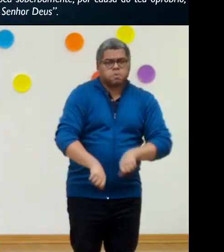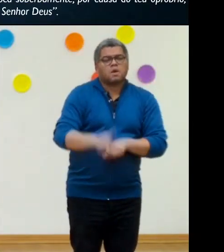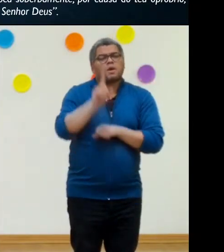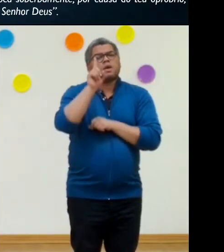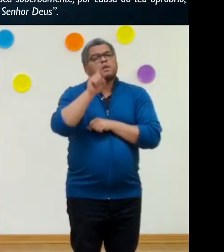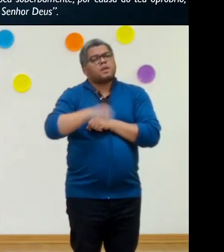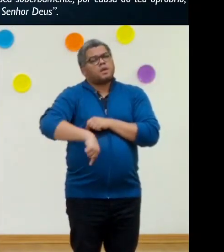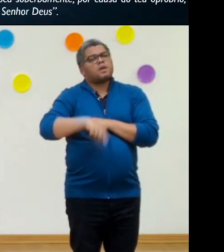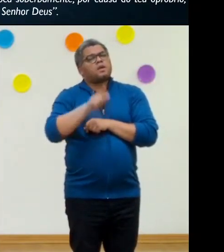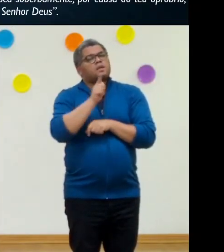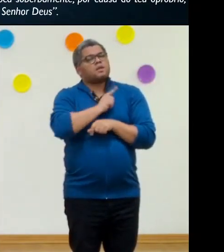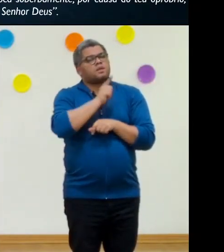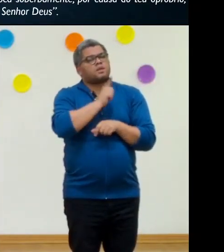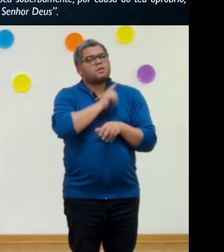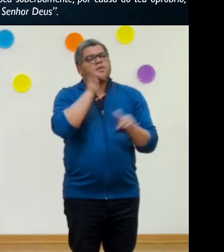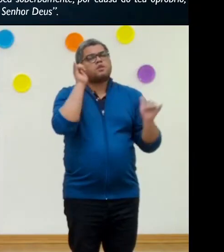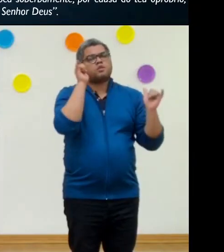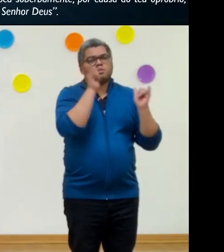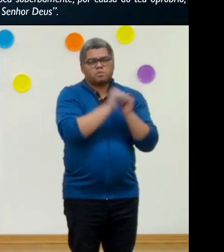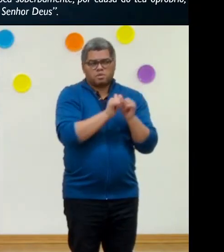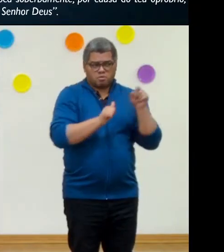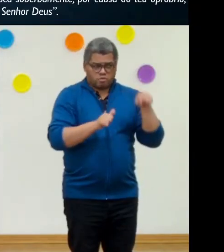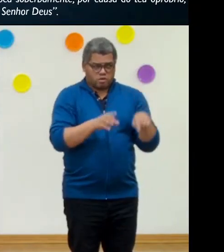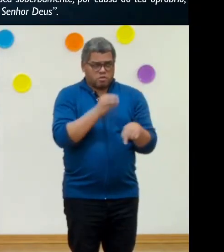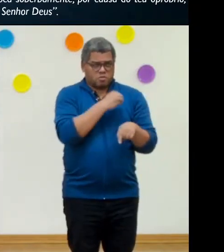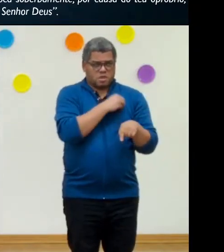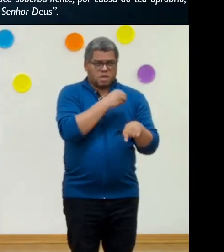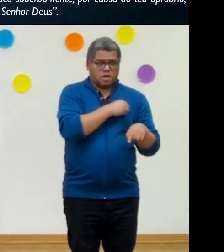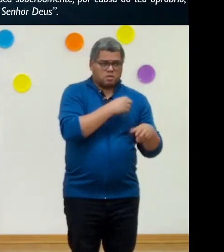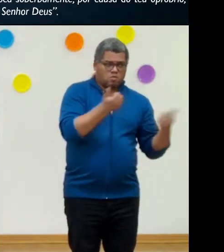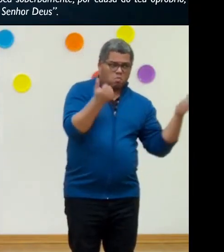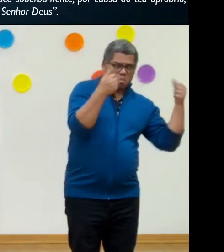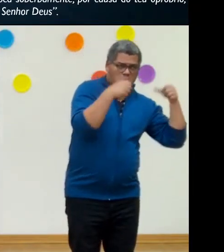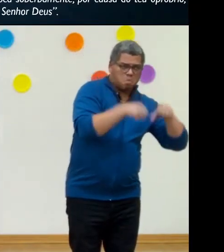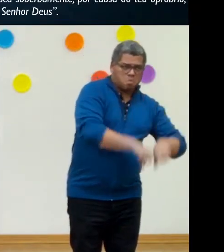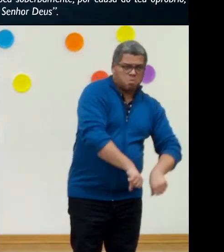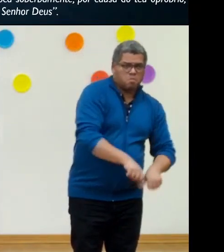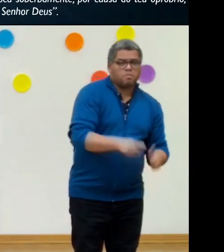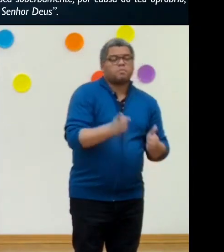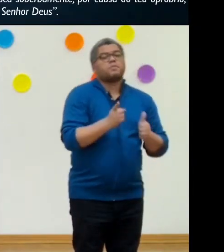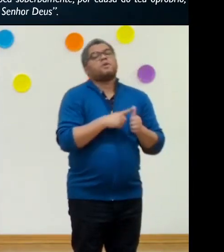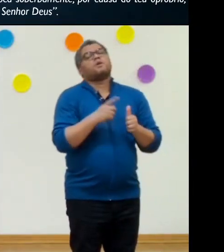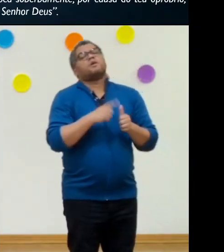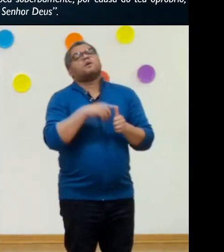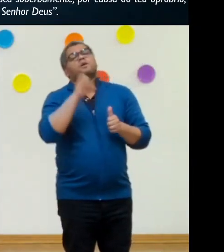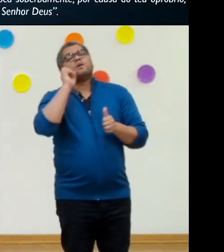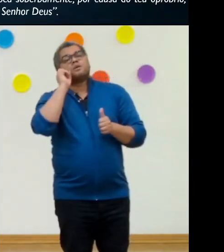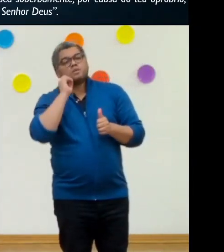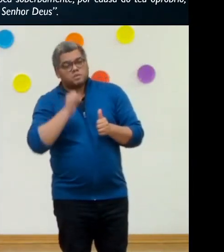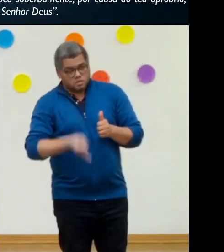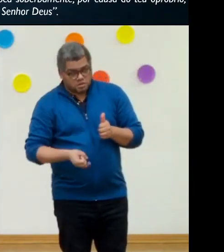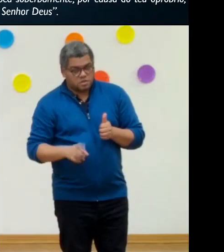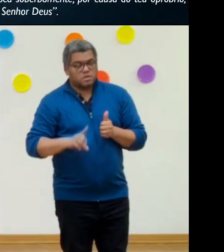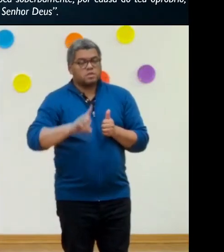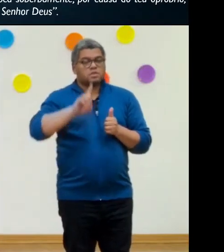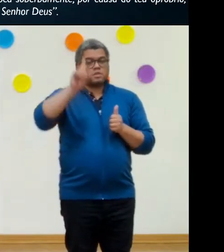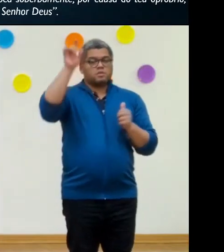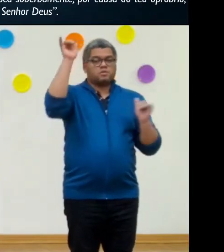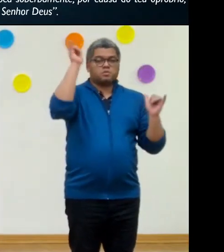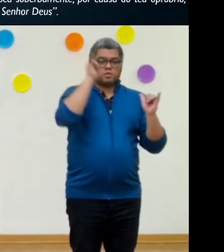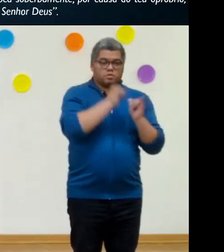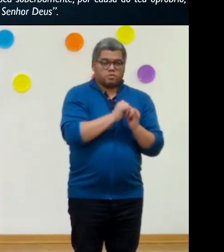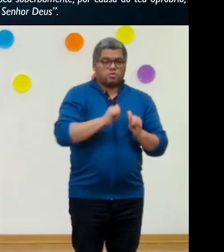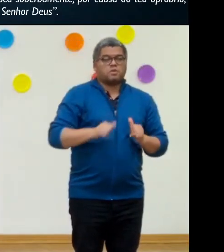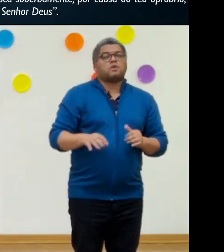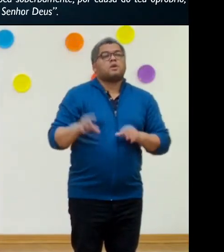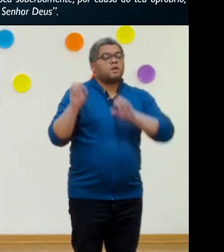possível perdoar um pecado tão destruidor como esse? Primeiro ponto, sim, Deus perdoa o adultério do seu povo.